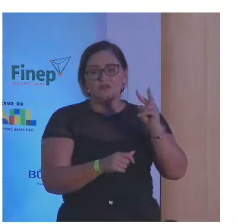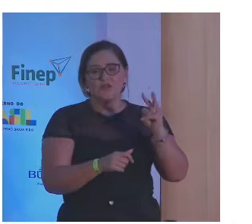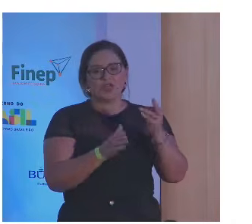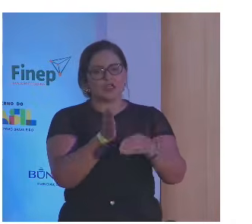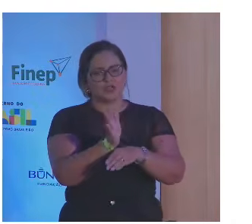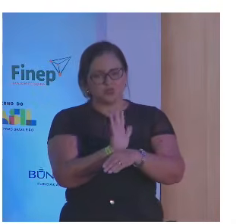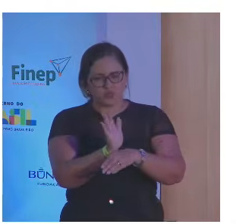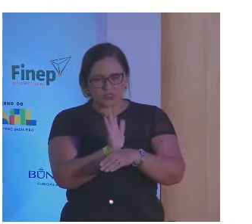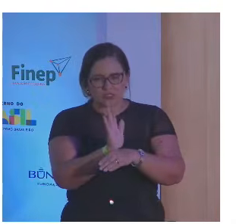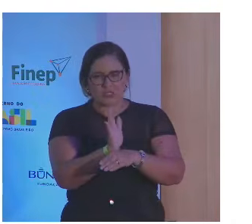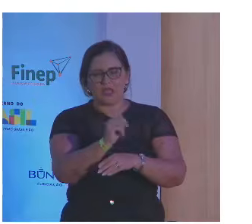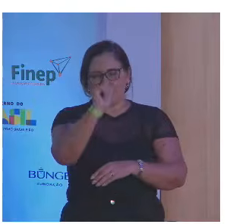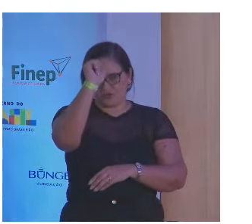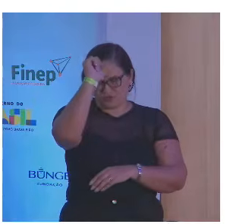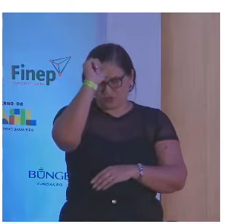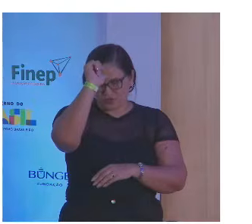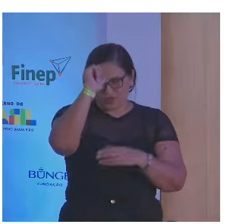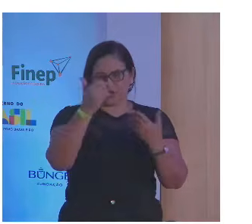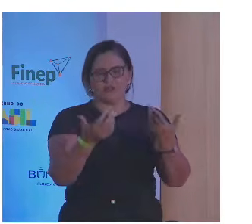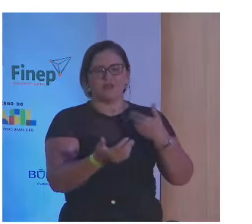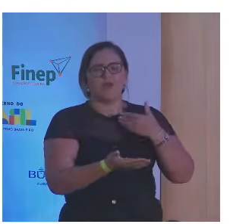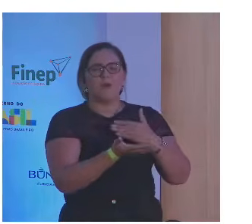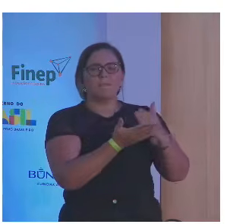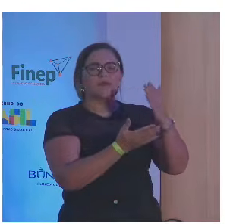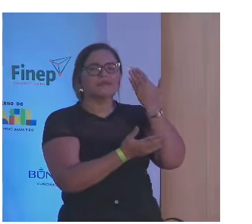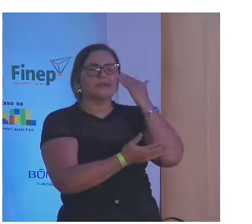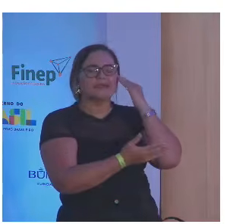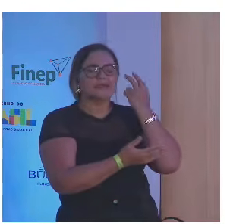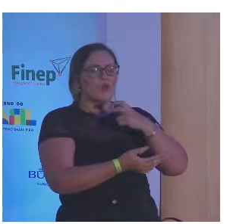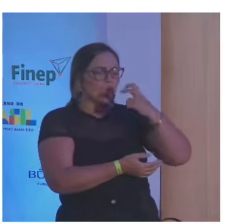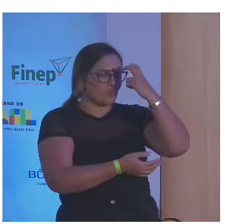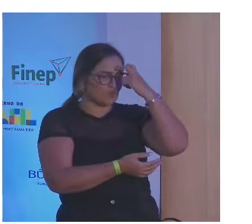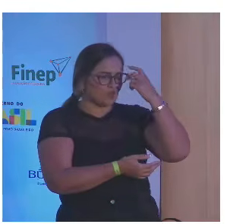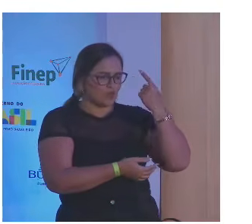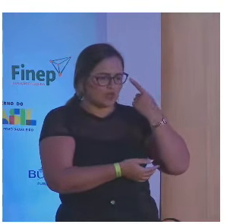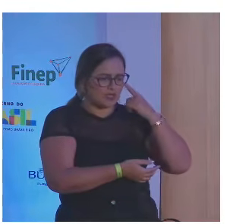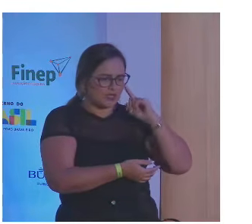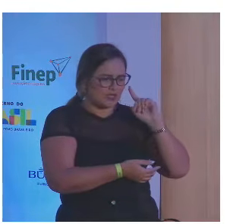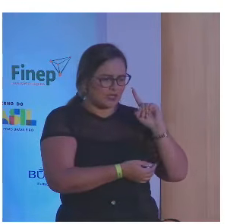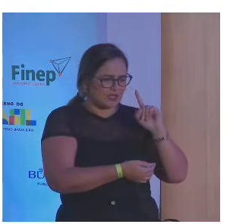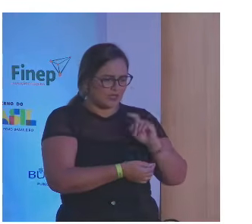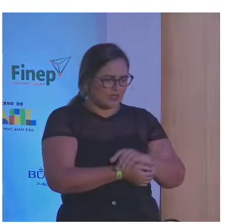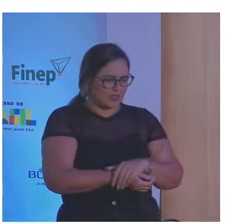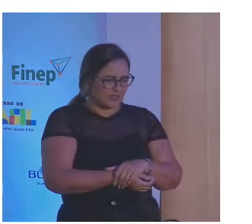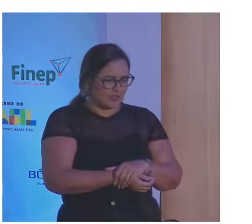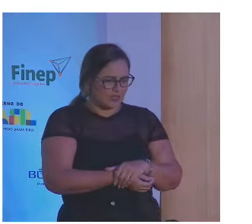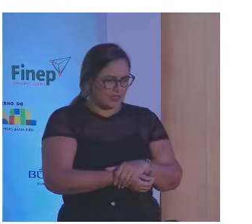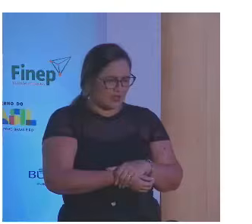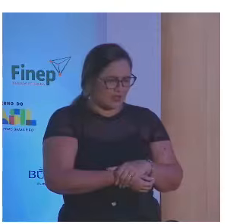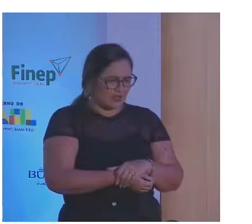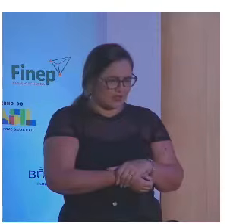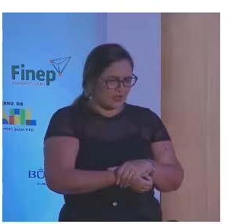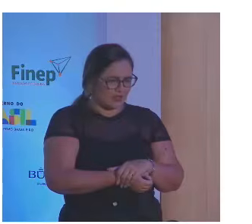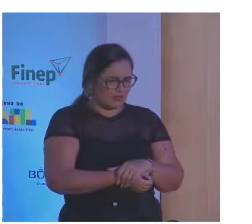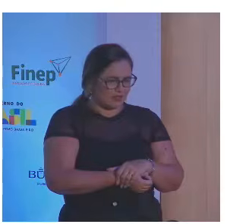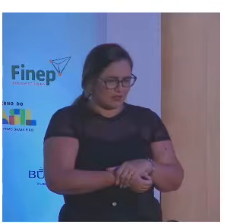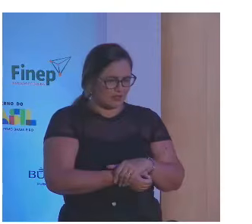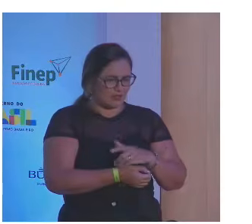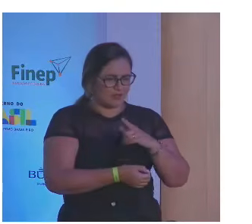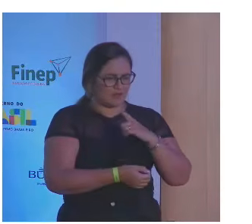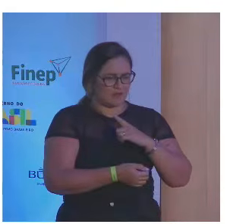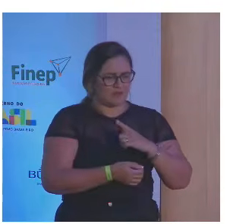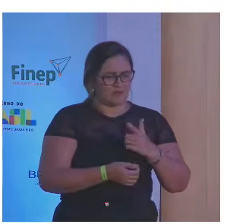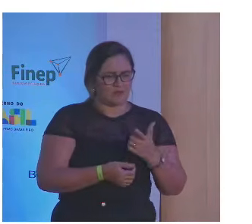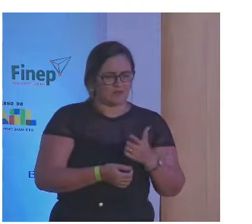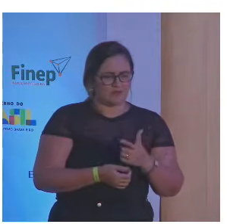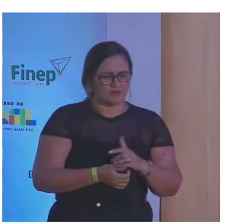cinema hollywoodiano, você começa a entender as culturas. Eu não sei quantos de vocês agora estão acompanhando o dorama, então a cultura coreana começa a